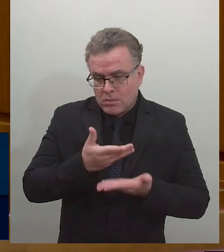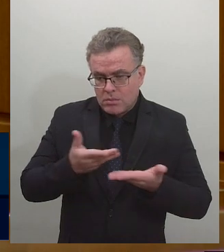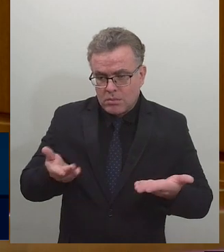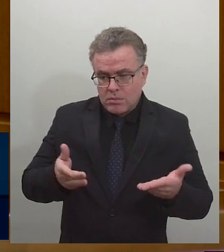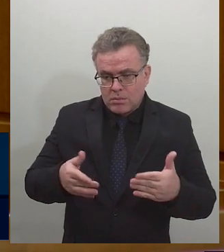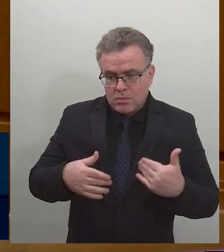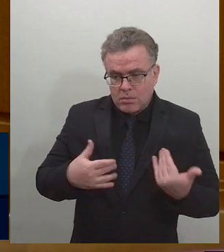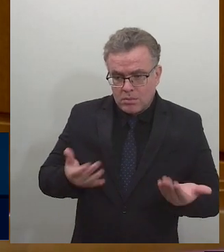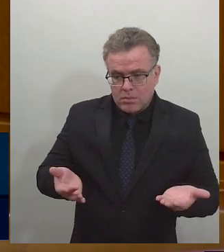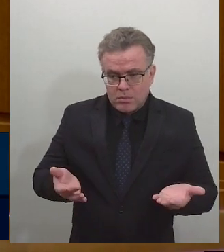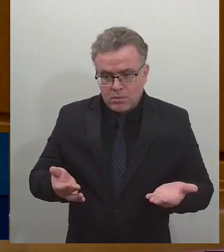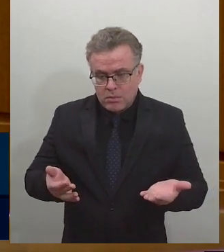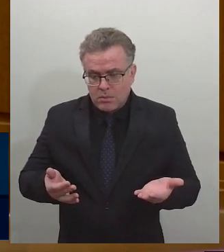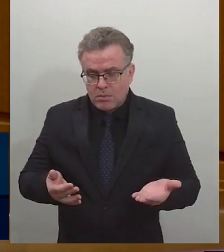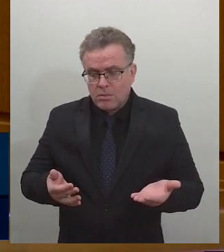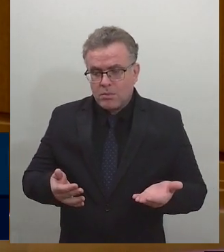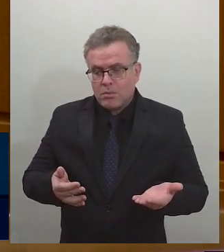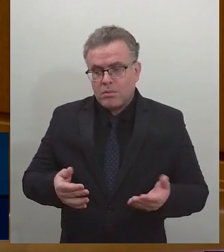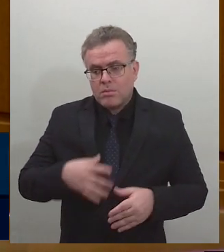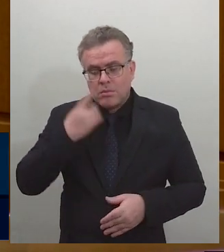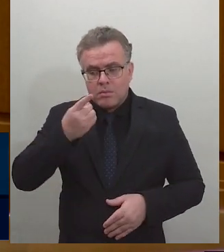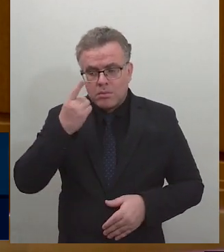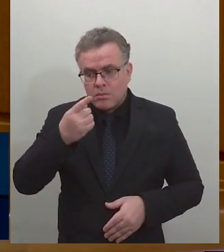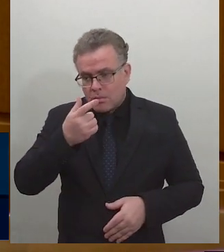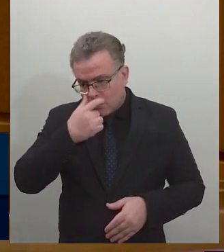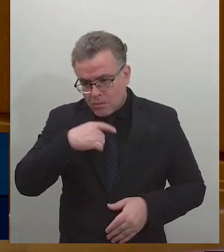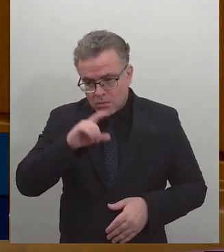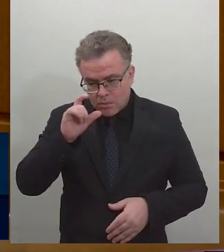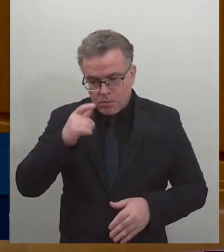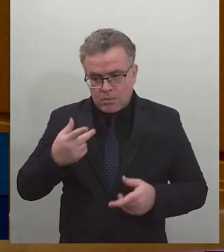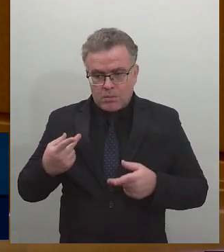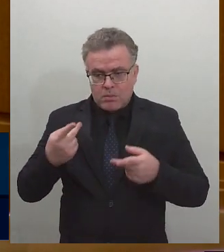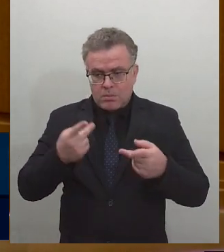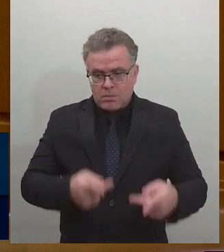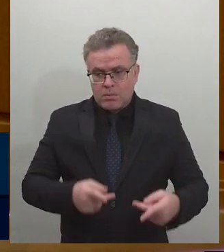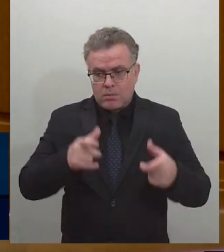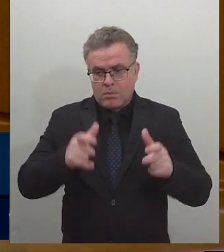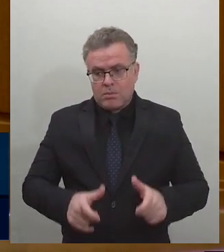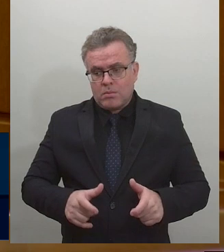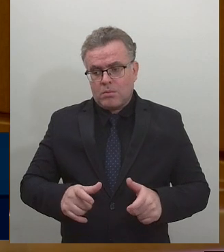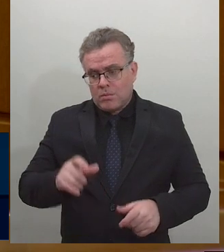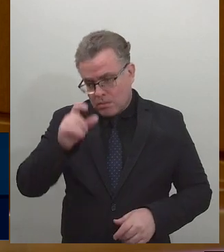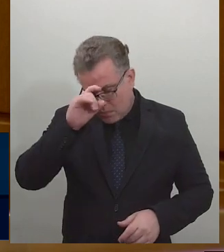Jorge Passos, visitando o Hospital Universitário e fiquei